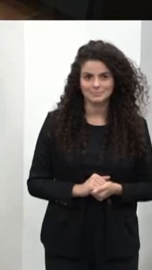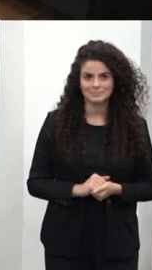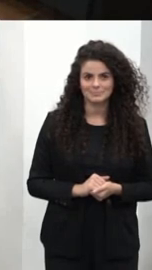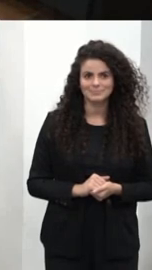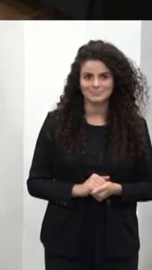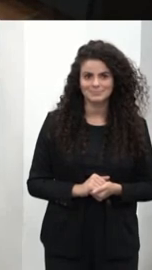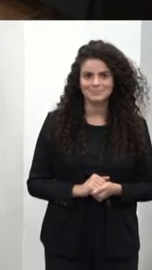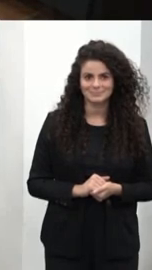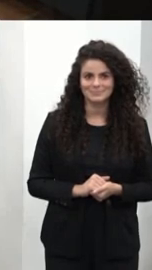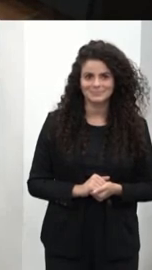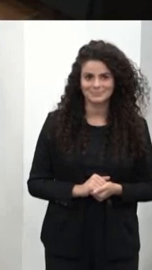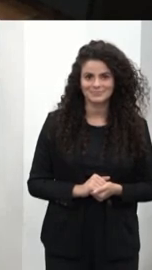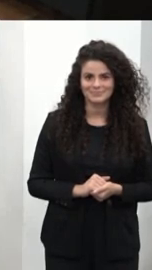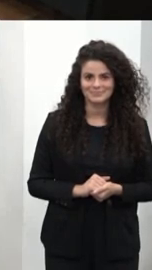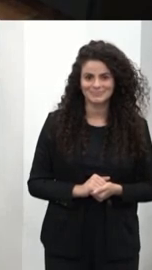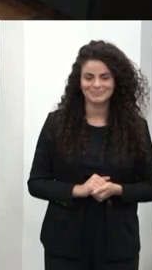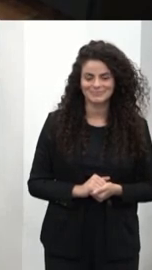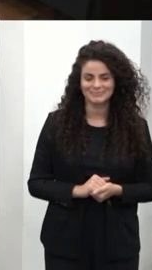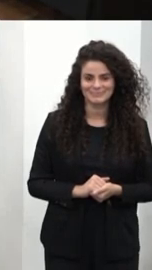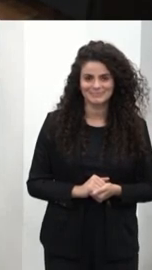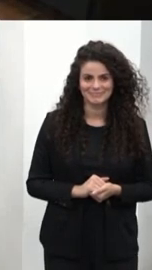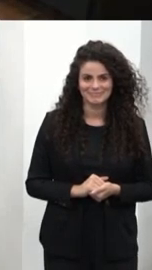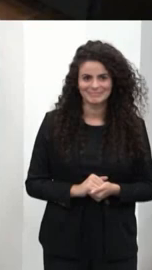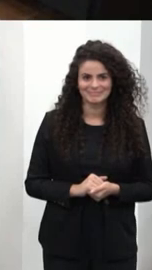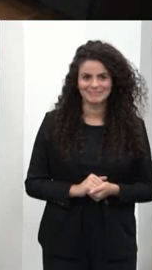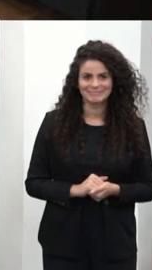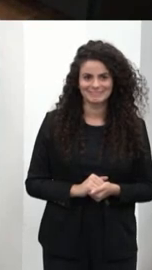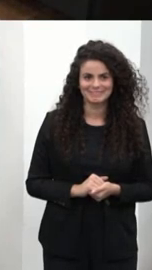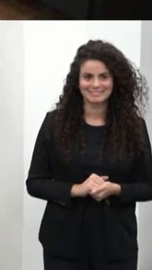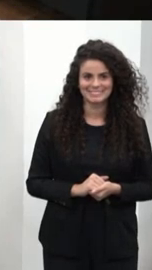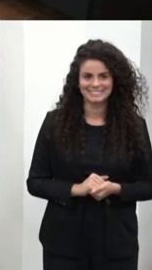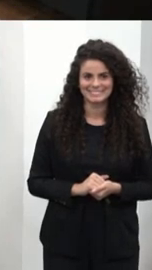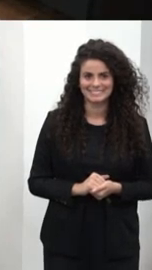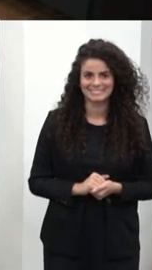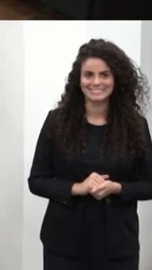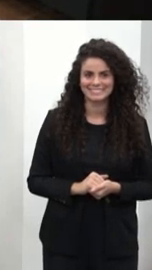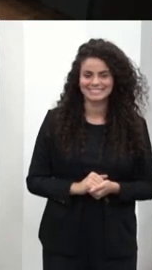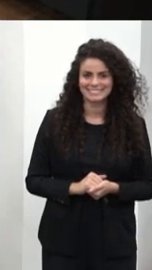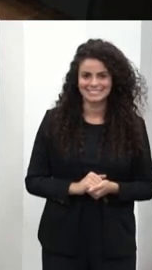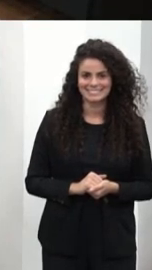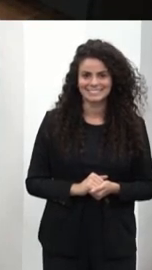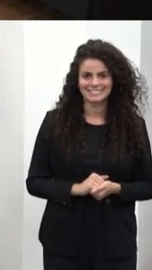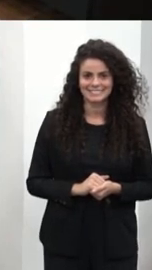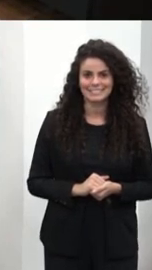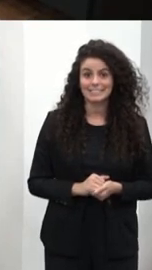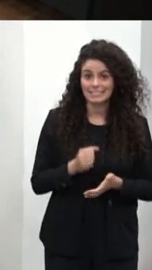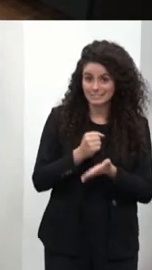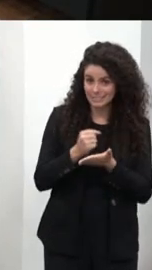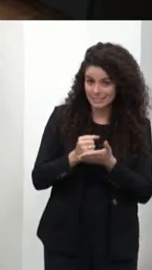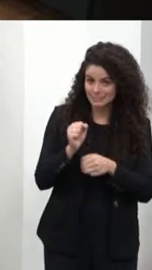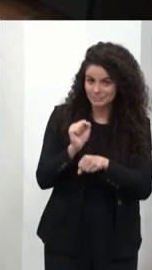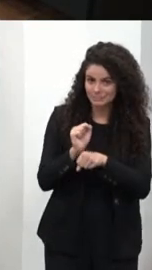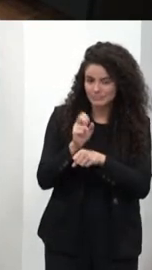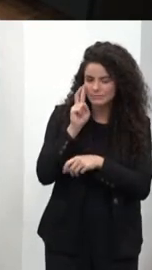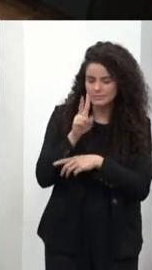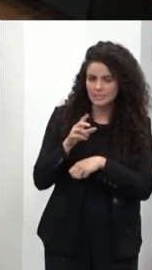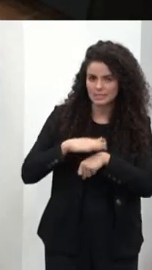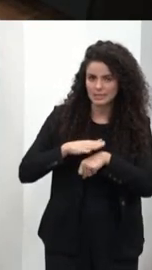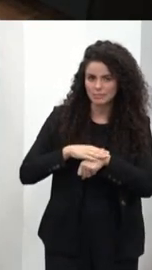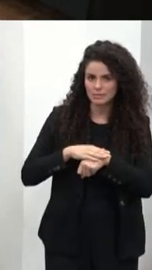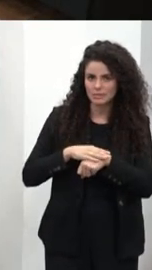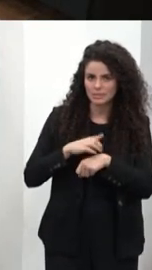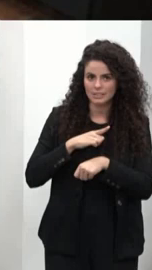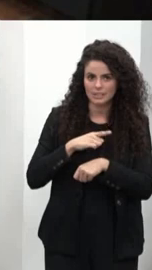ainda eu ainda tenho tempo né isso é um instantinho contra até viabilizar eu tenho